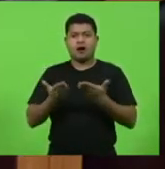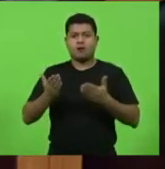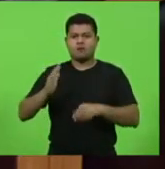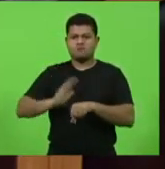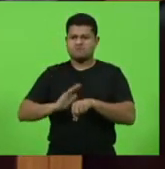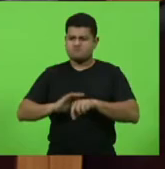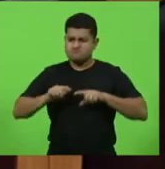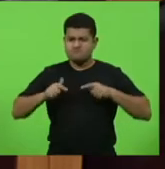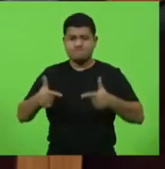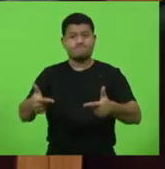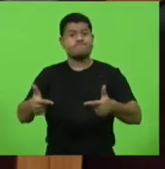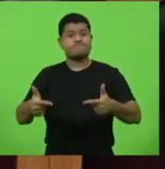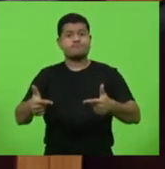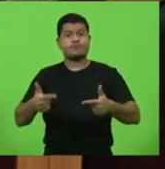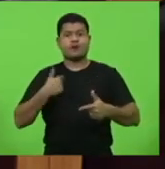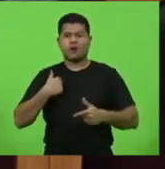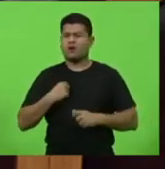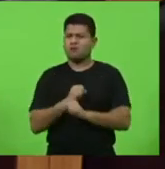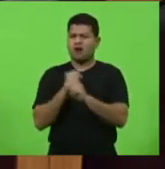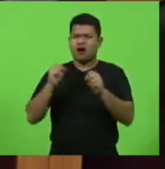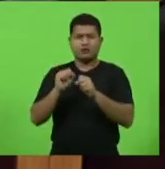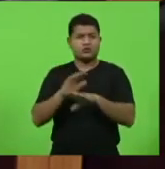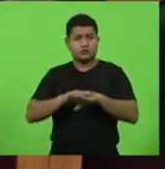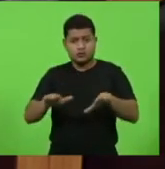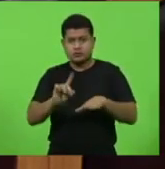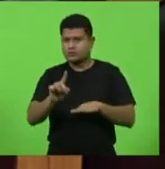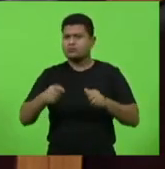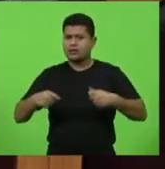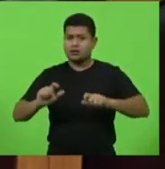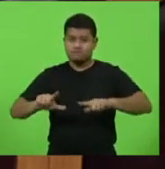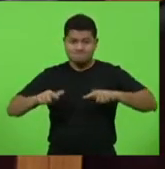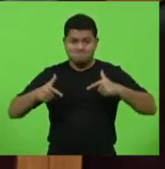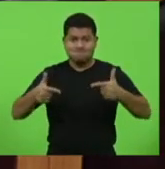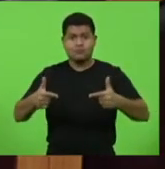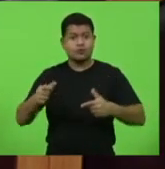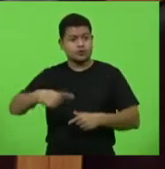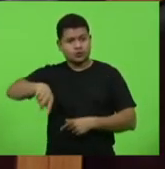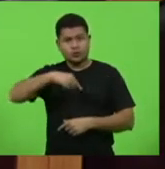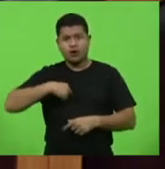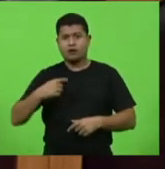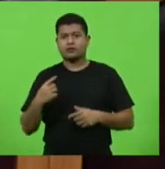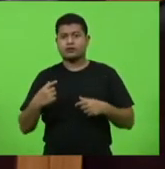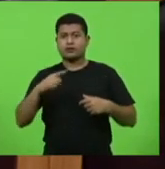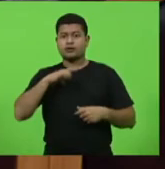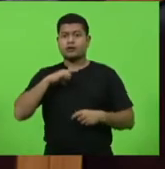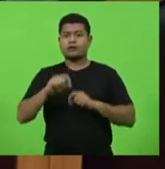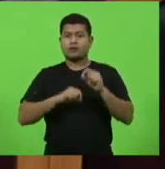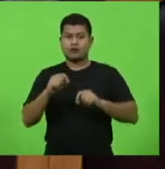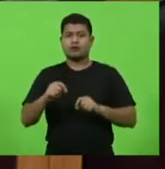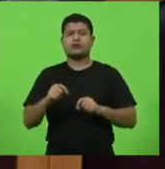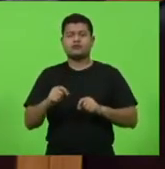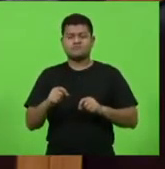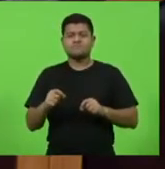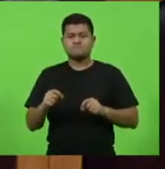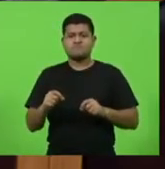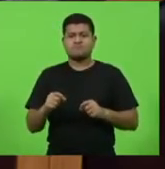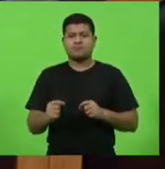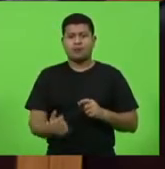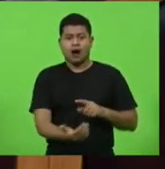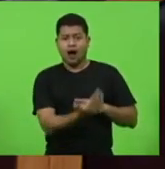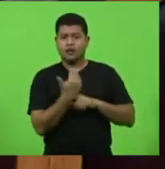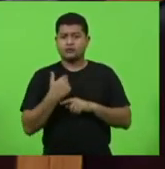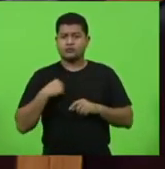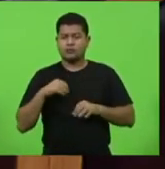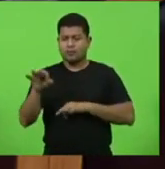se indignar e não fazer nada. Nós, deputados, temos ferramentas para fazer políticas públicas em defesa do nosso povo,